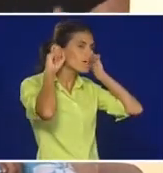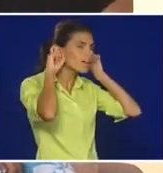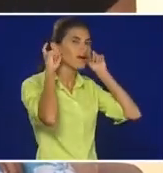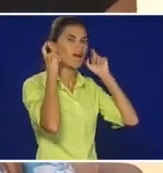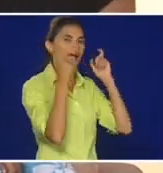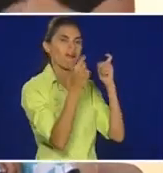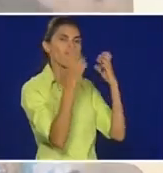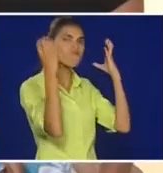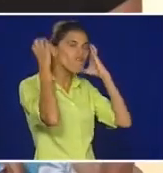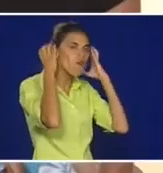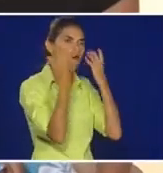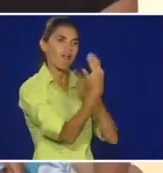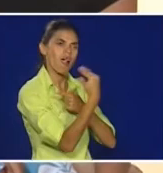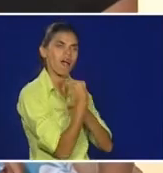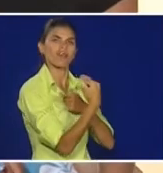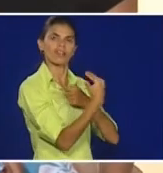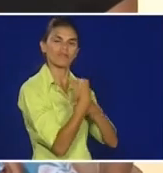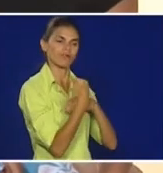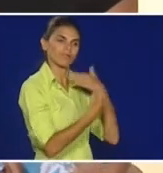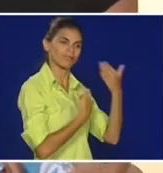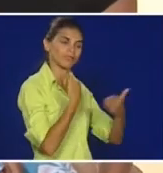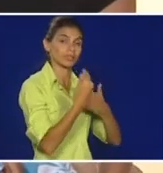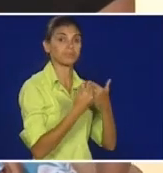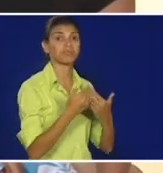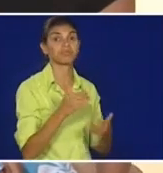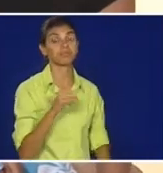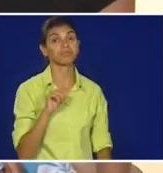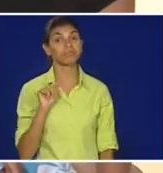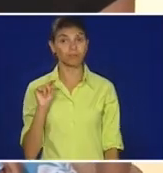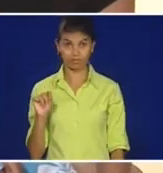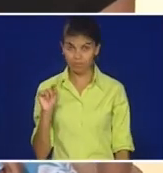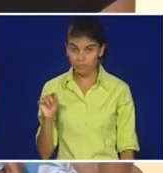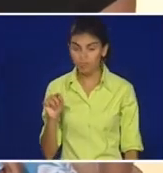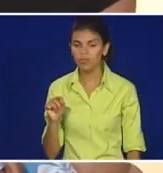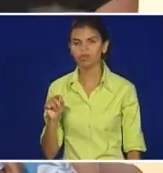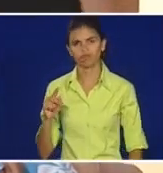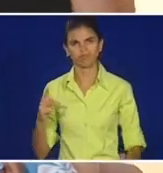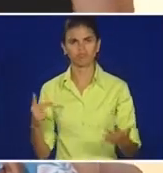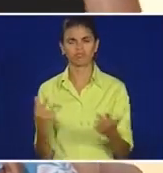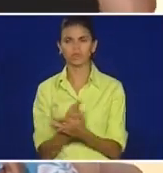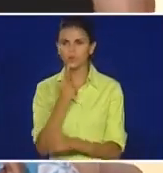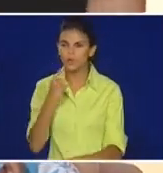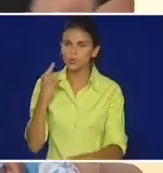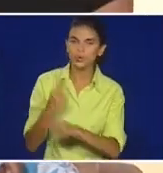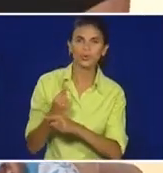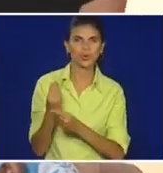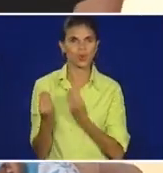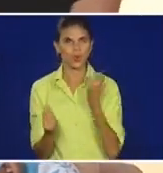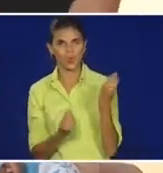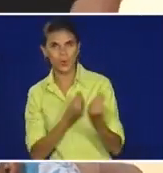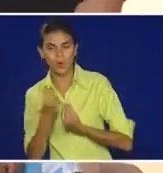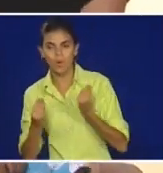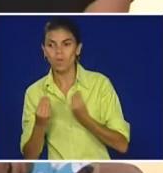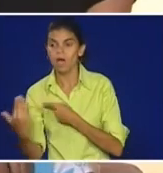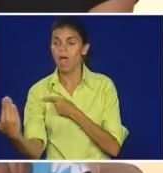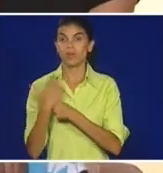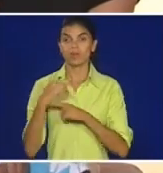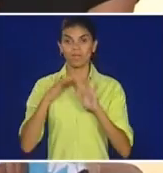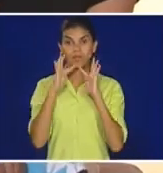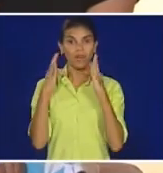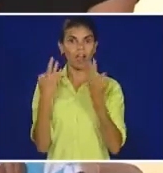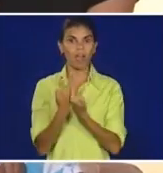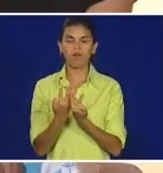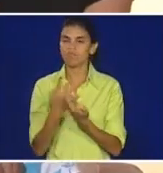na fono. Se teve uma coisa que essa descoberta trouxe para a gente, foi uma tremenda de uma união